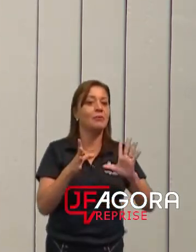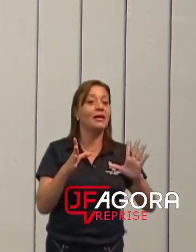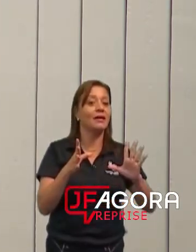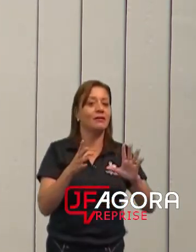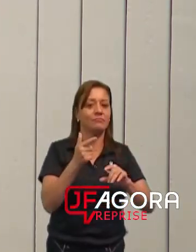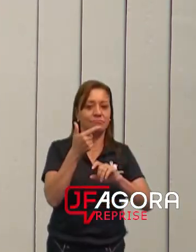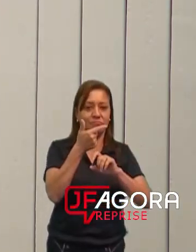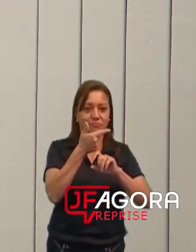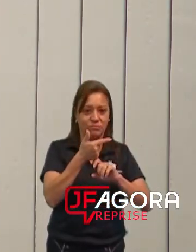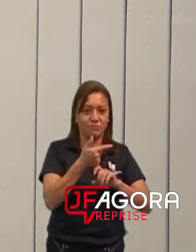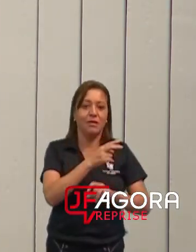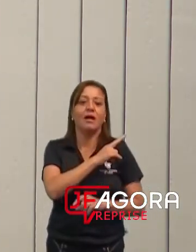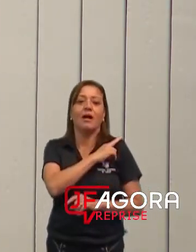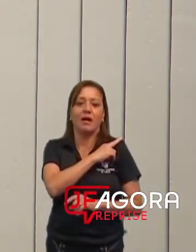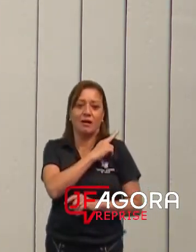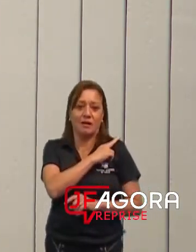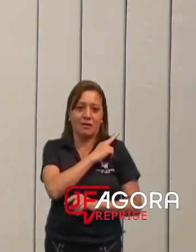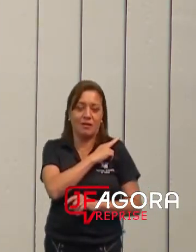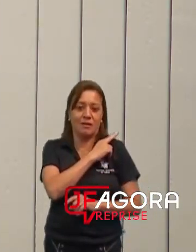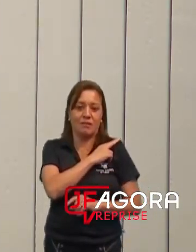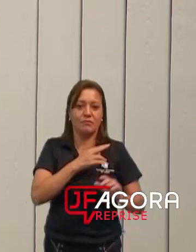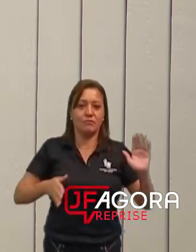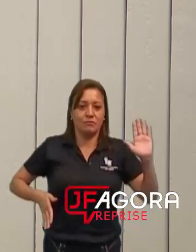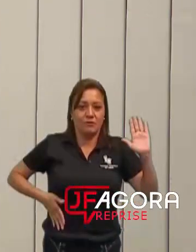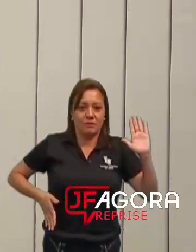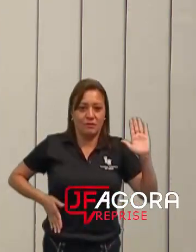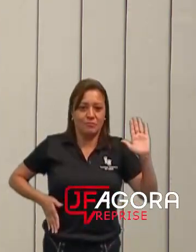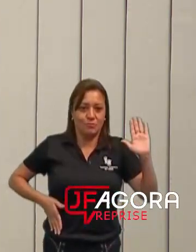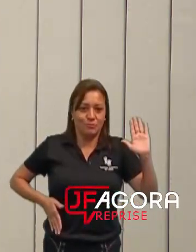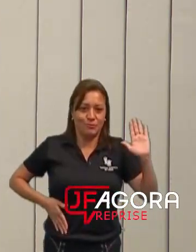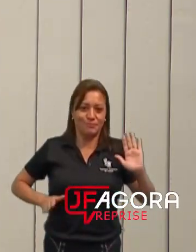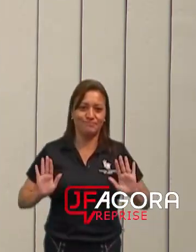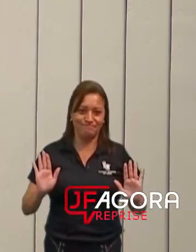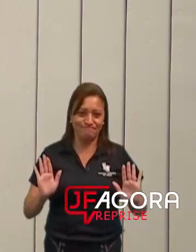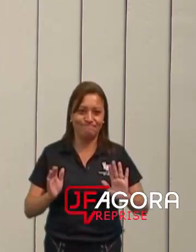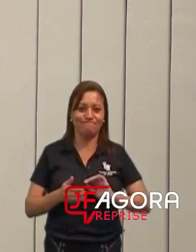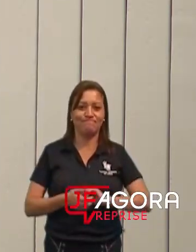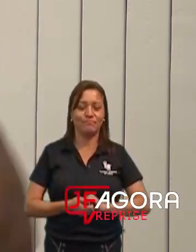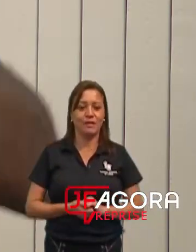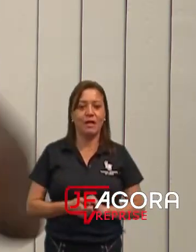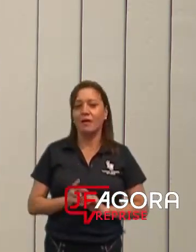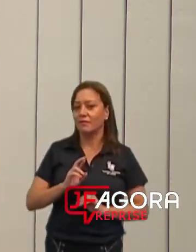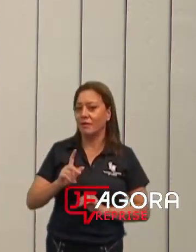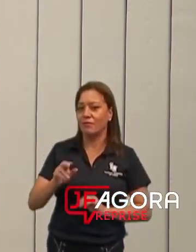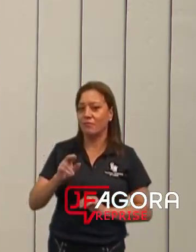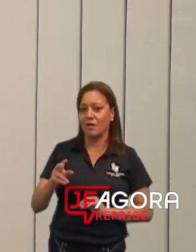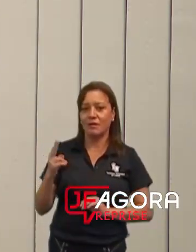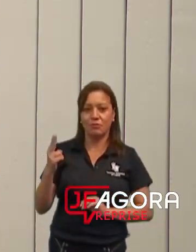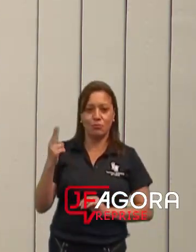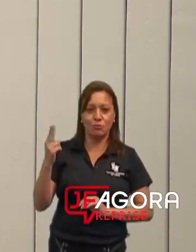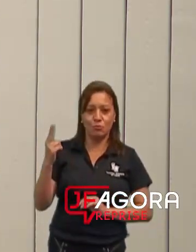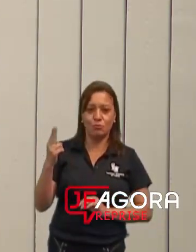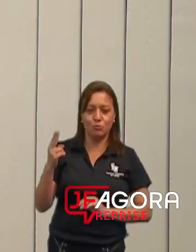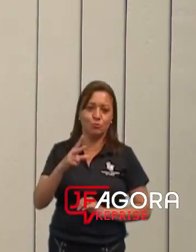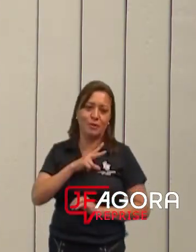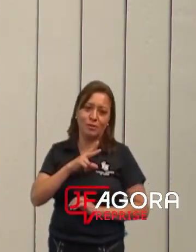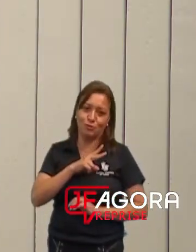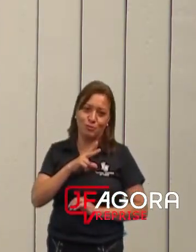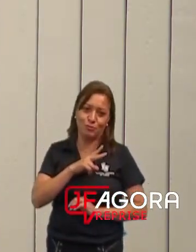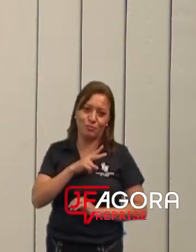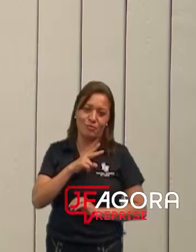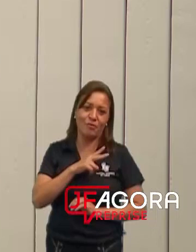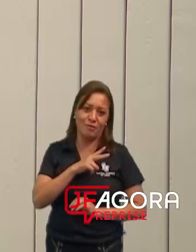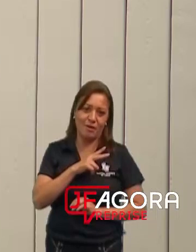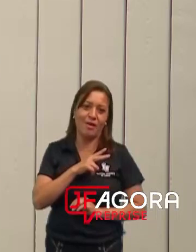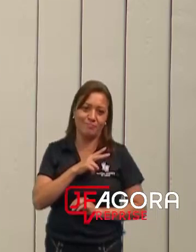são mesmo responsáveis pelo crime não tem armas, muitas vezes, que estão nas mãos dos colecionadores. É armas de alto calibre que